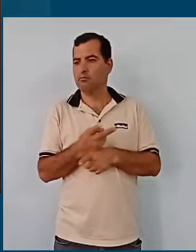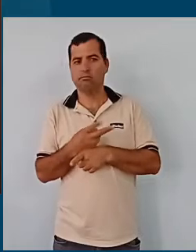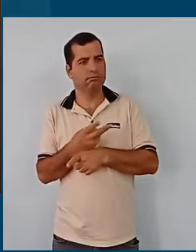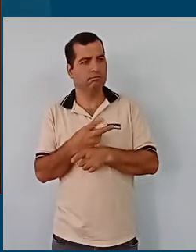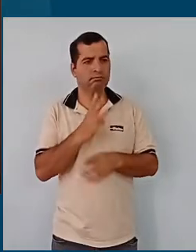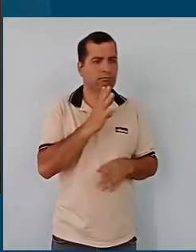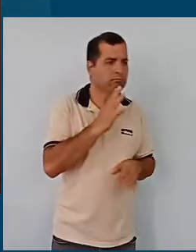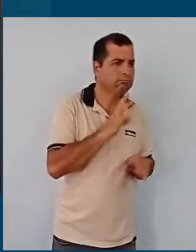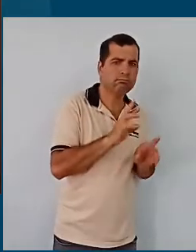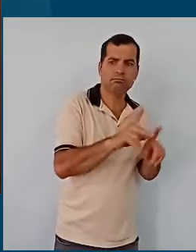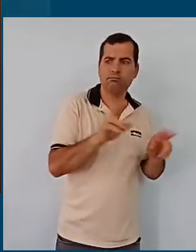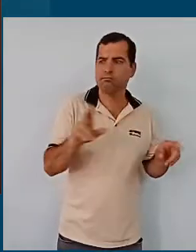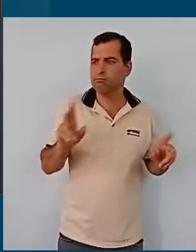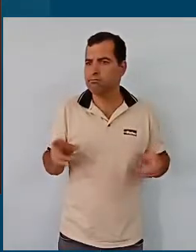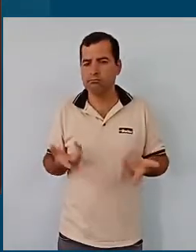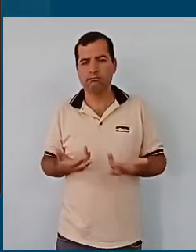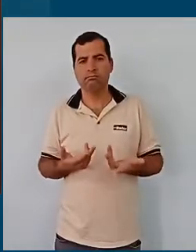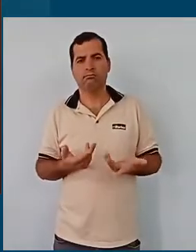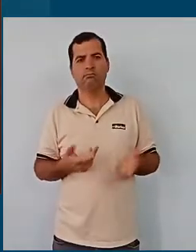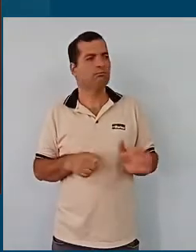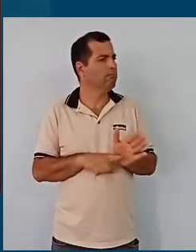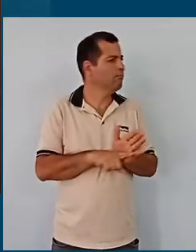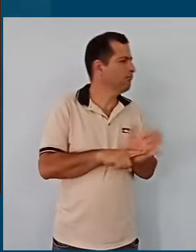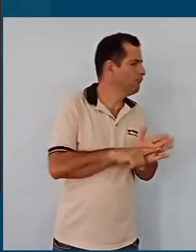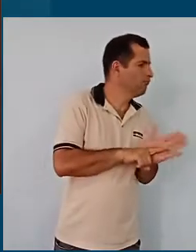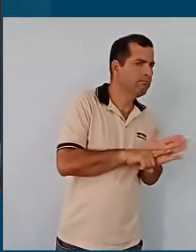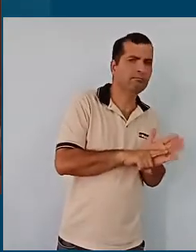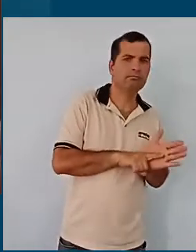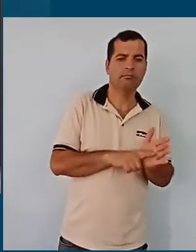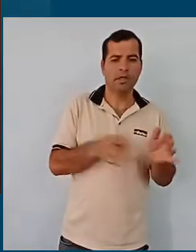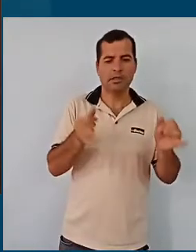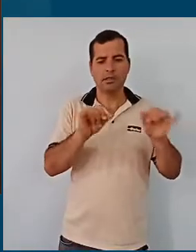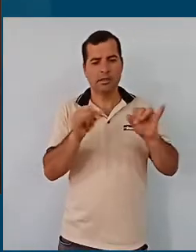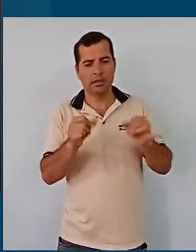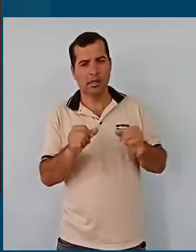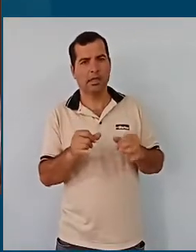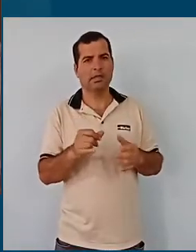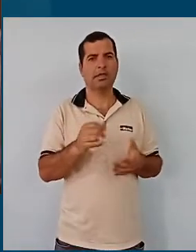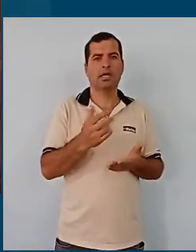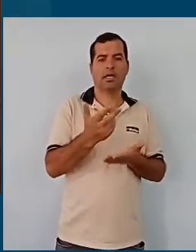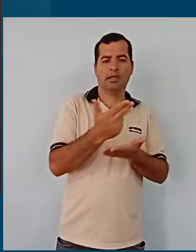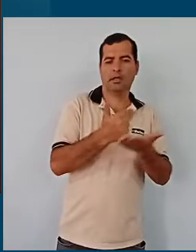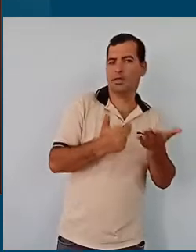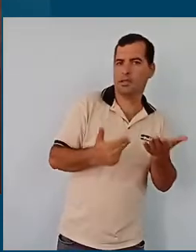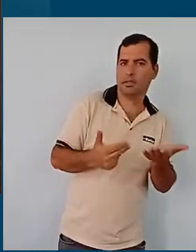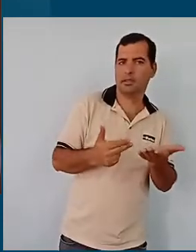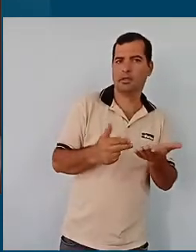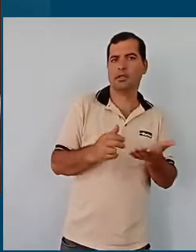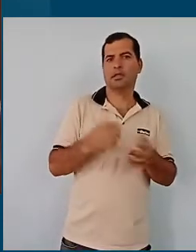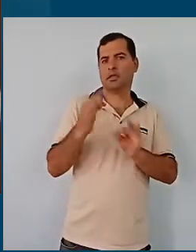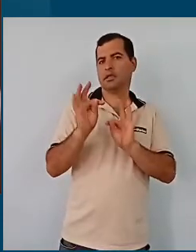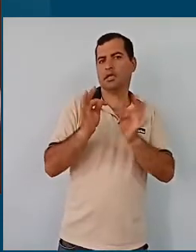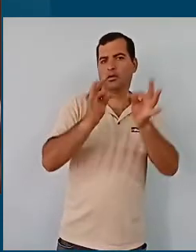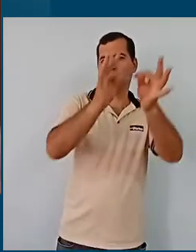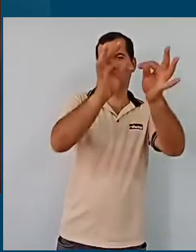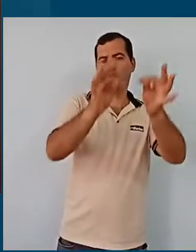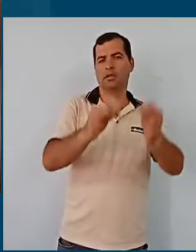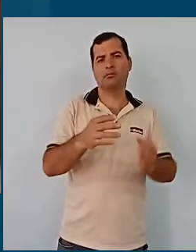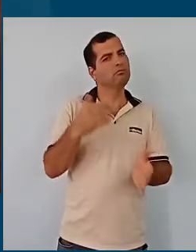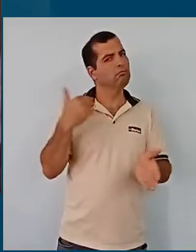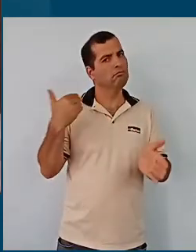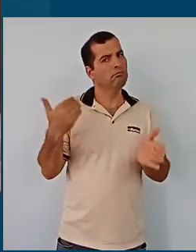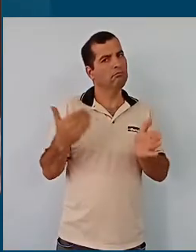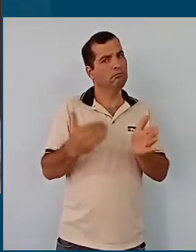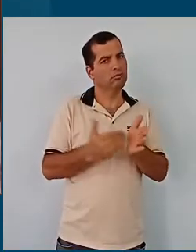de conhecer a arte, a ciência, a escrita, a tecnologia, numa única palavra,